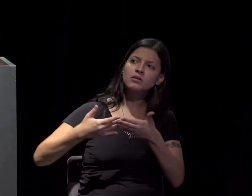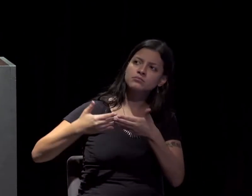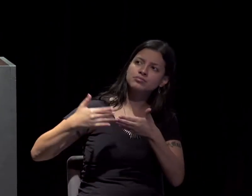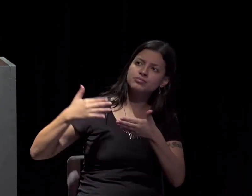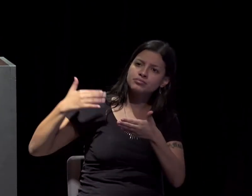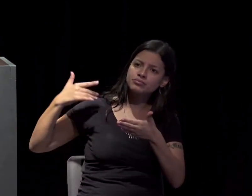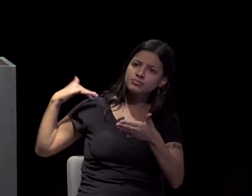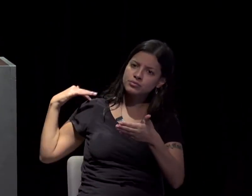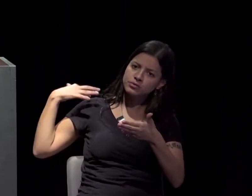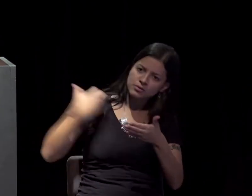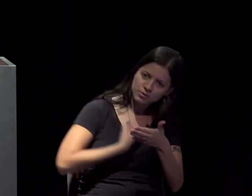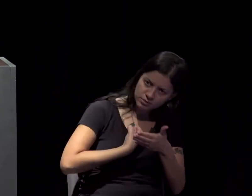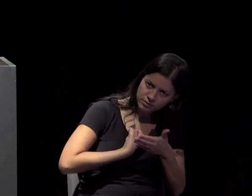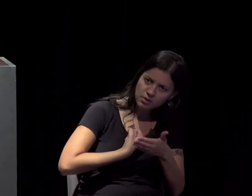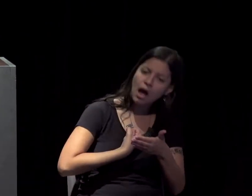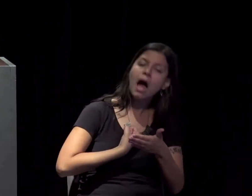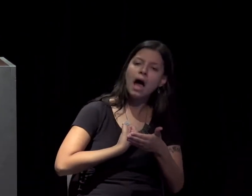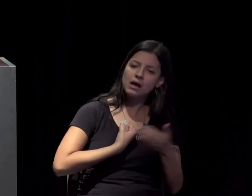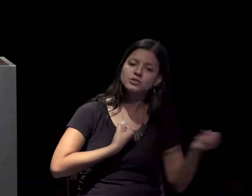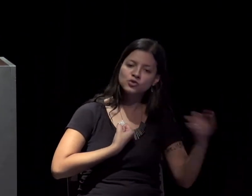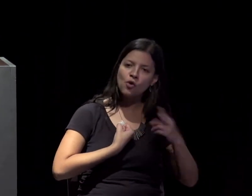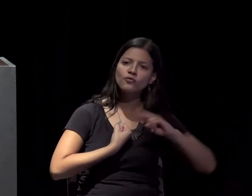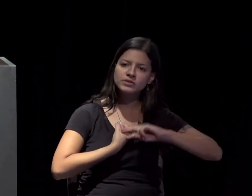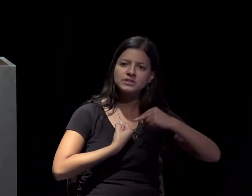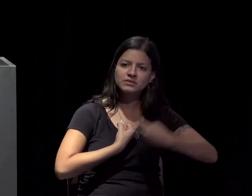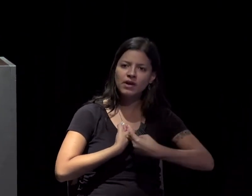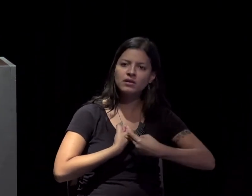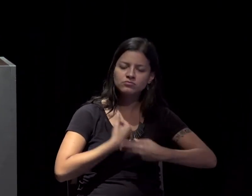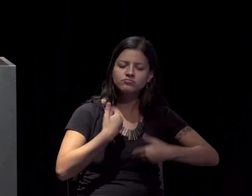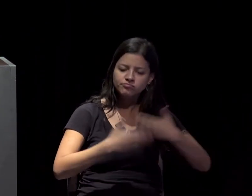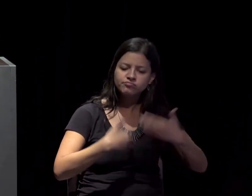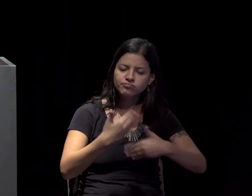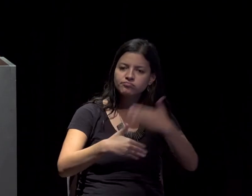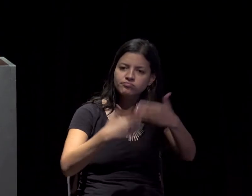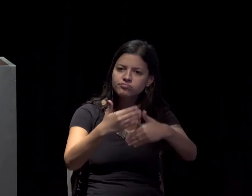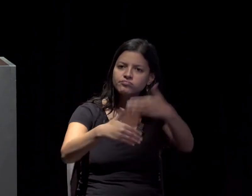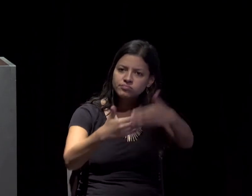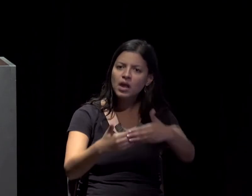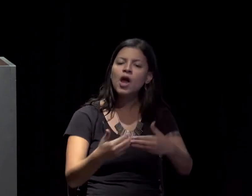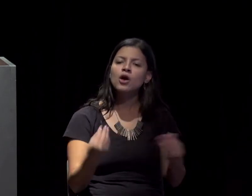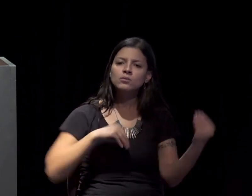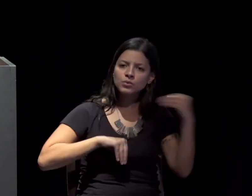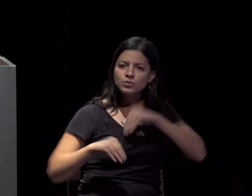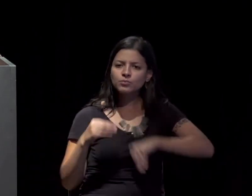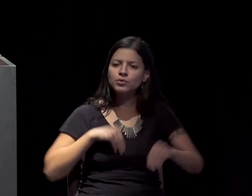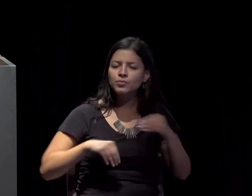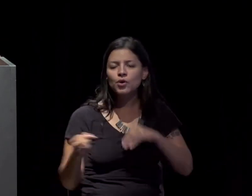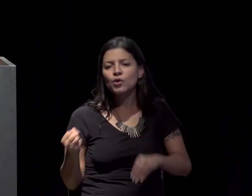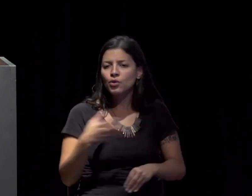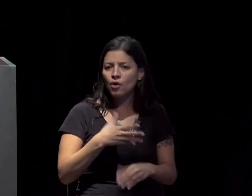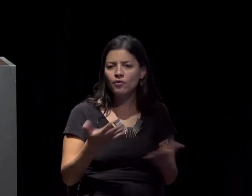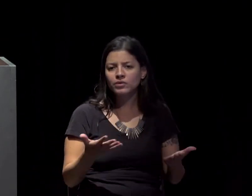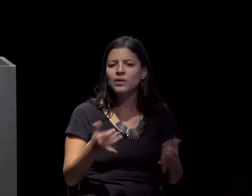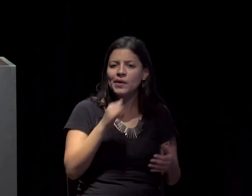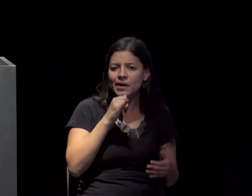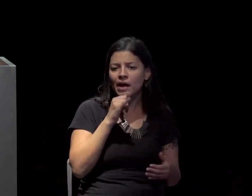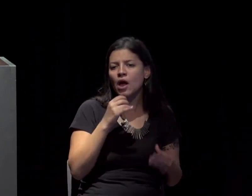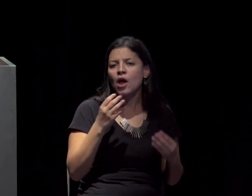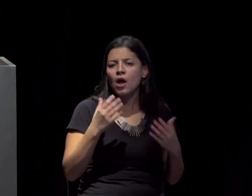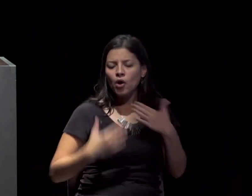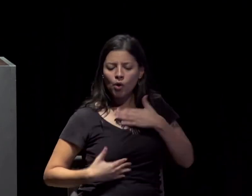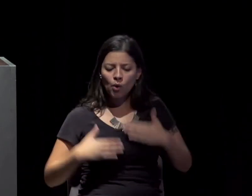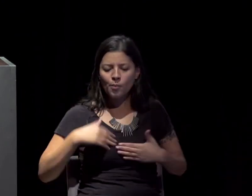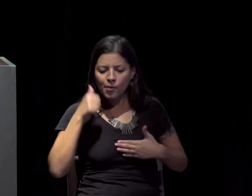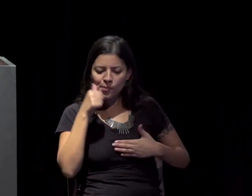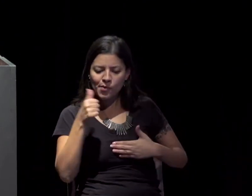que vai se modificar paulatinamente ao longo do tempo. Então, há toda uma lógica de uma corporalidade feminina, de uma